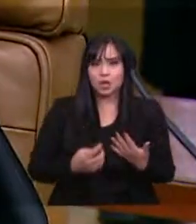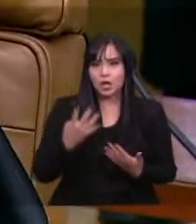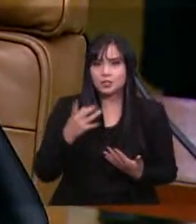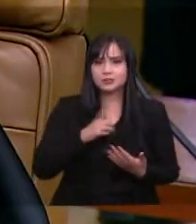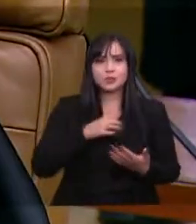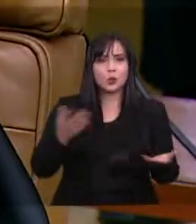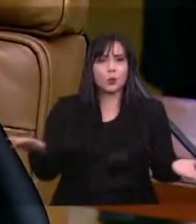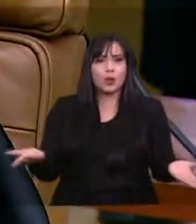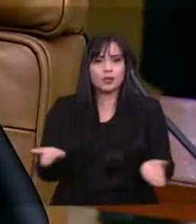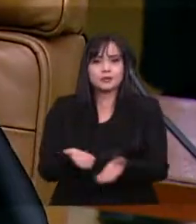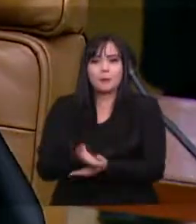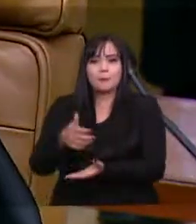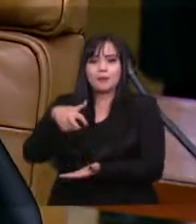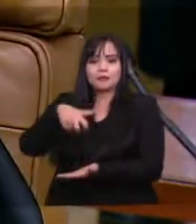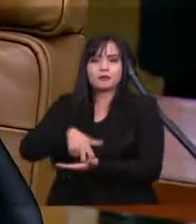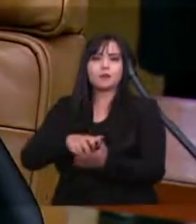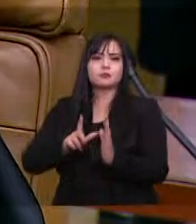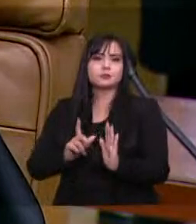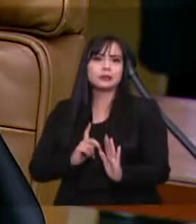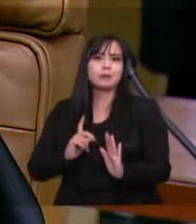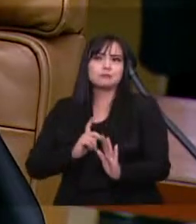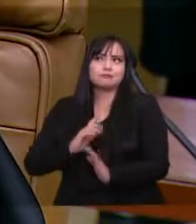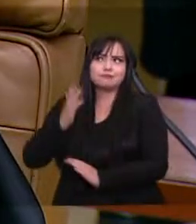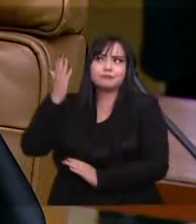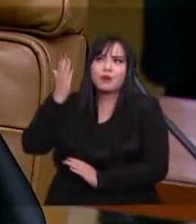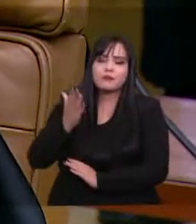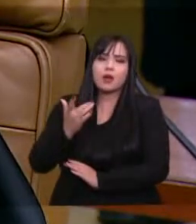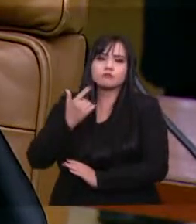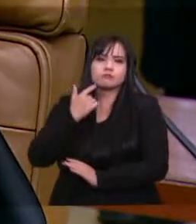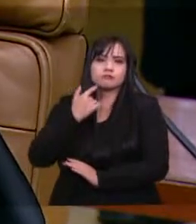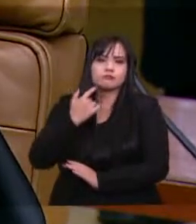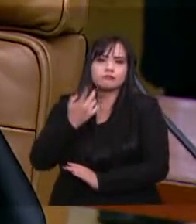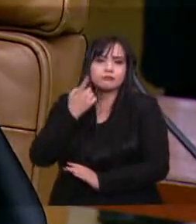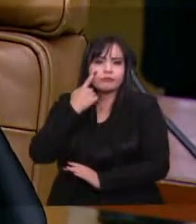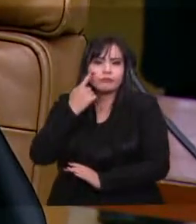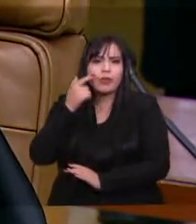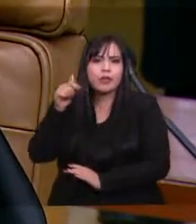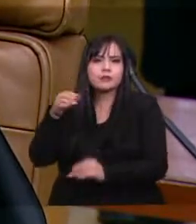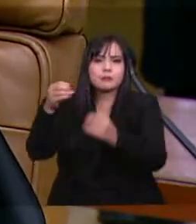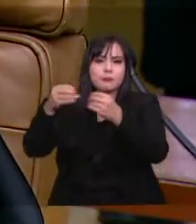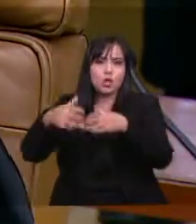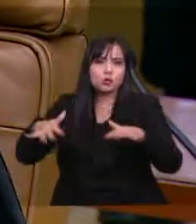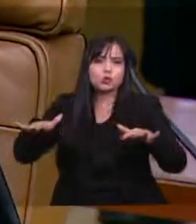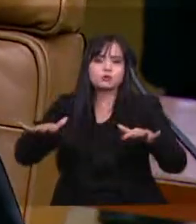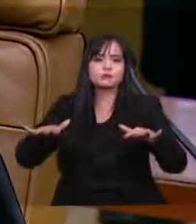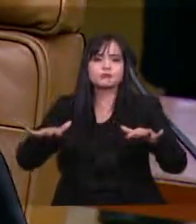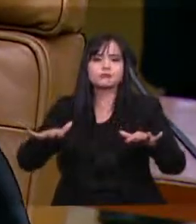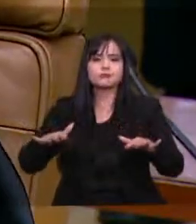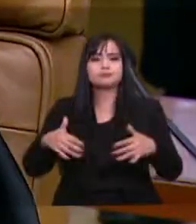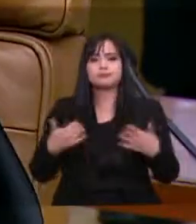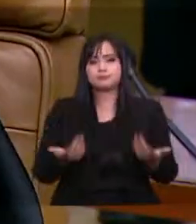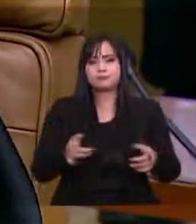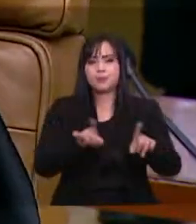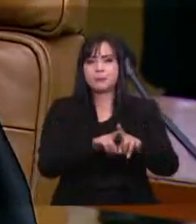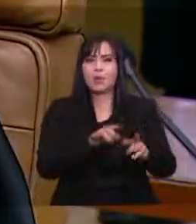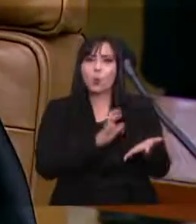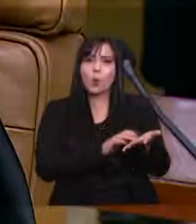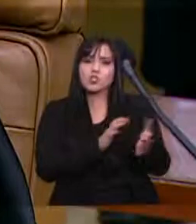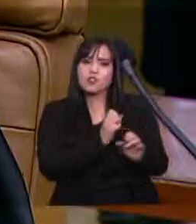no âmbito de uma ação penal a testar esse prejuízo e eventualmente